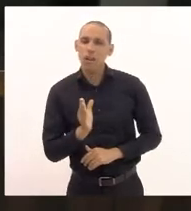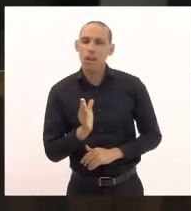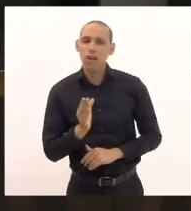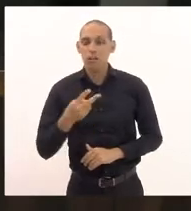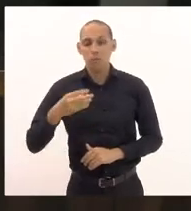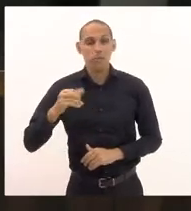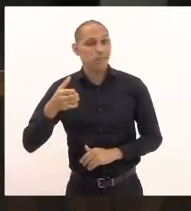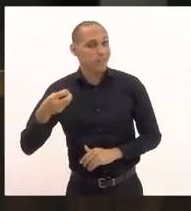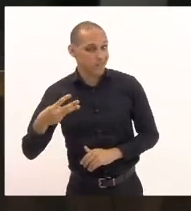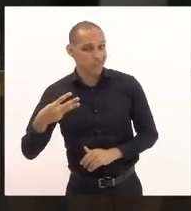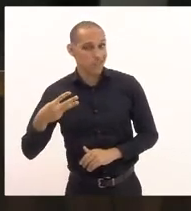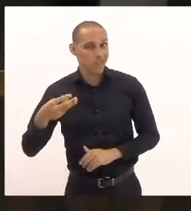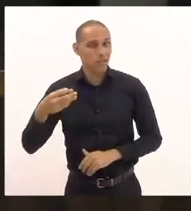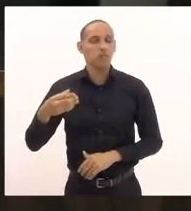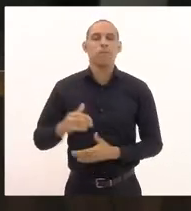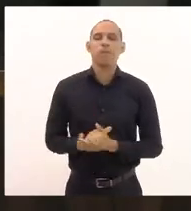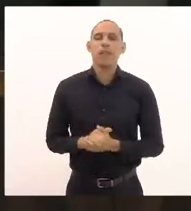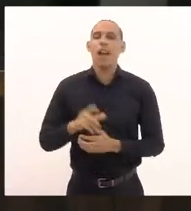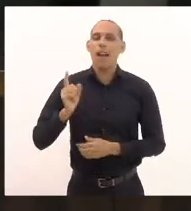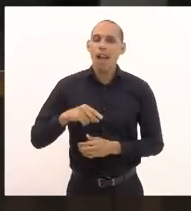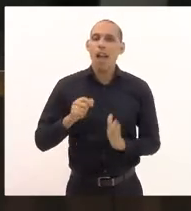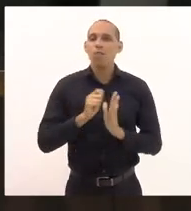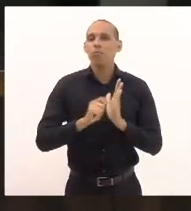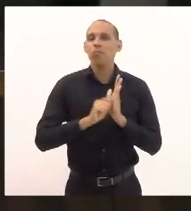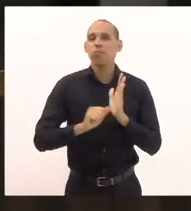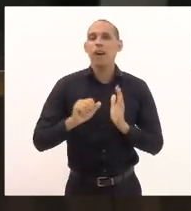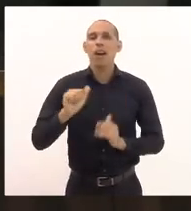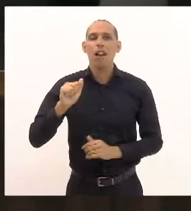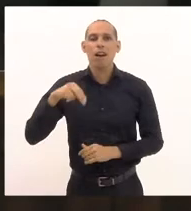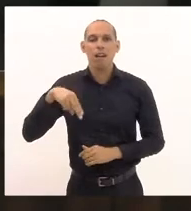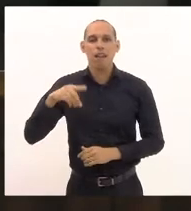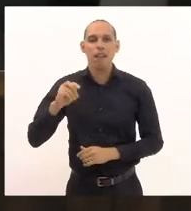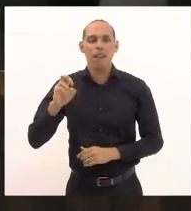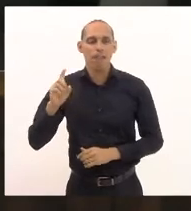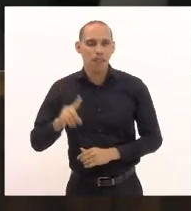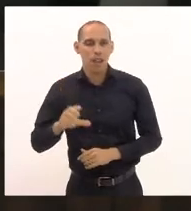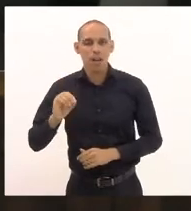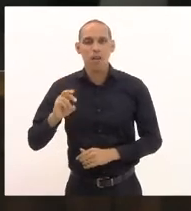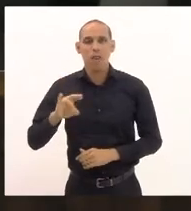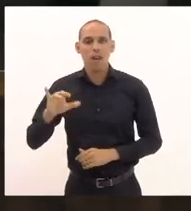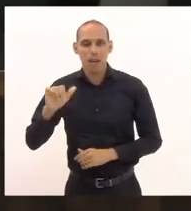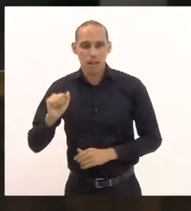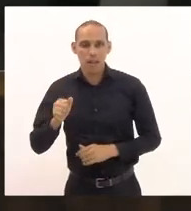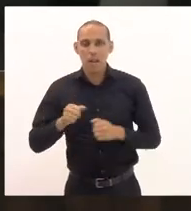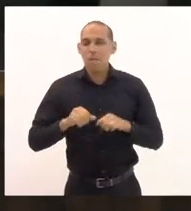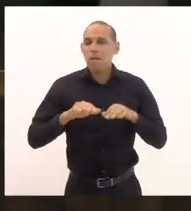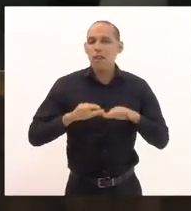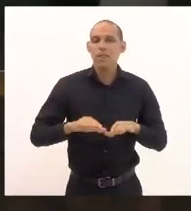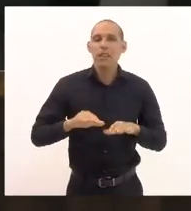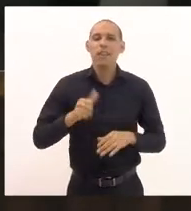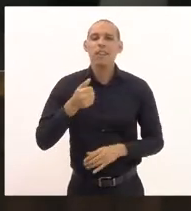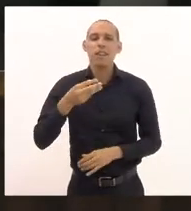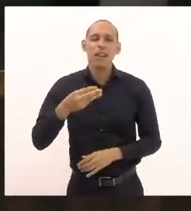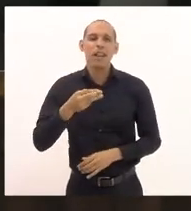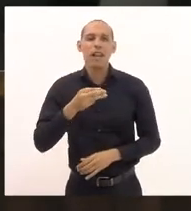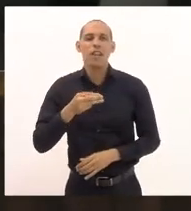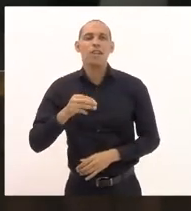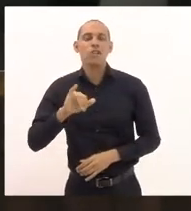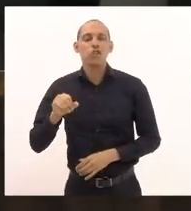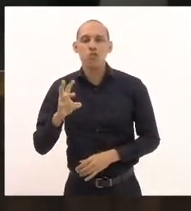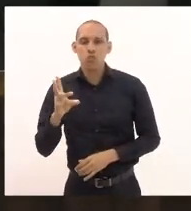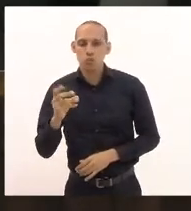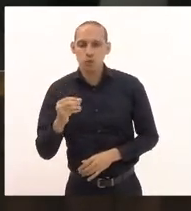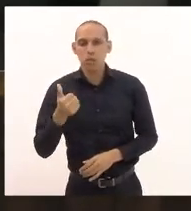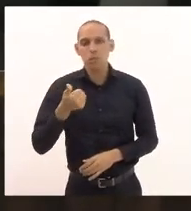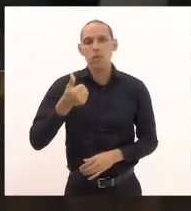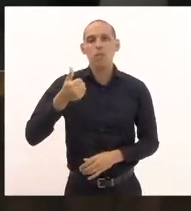21-22-A de 2013, de autoria do deputado André Correia, que mantém o dispositivo do Decreto-Lei 33 de 13 de julho de 1969,